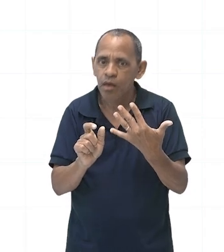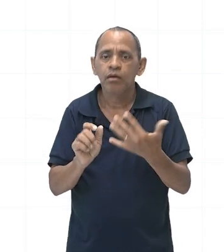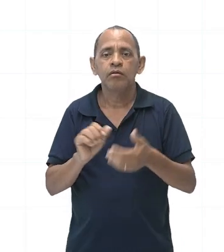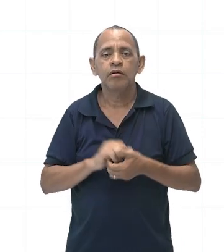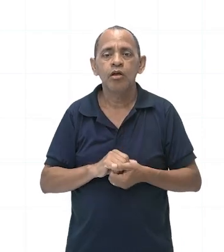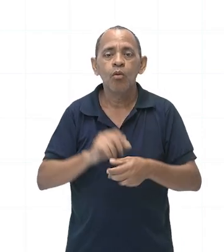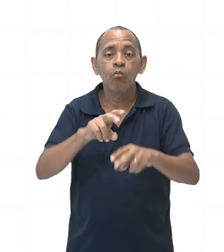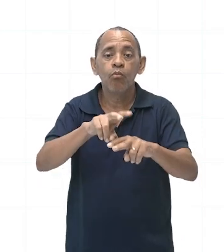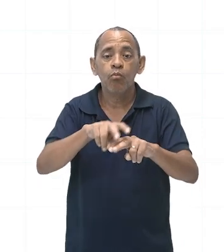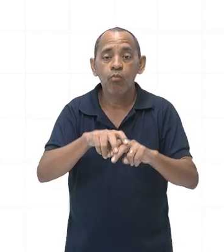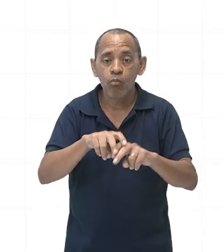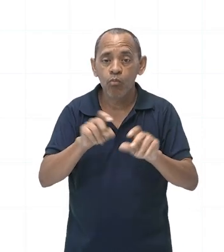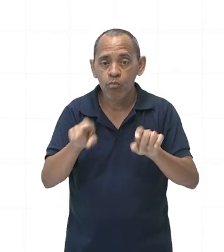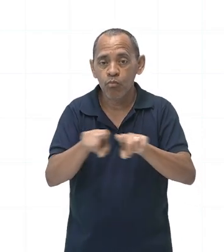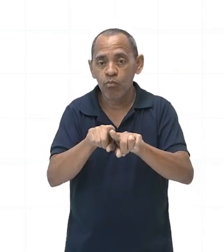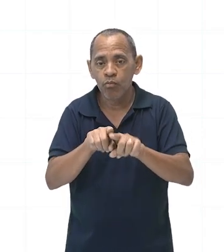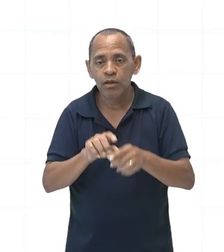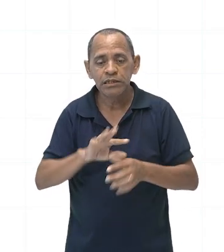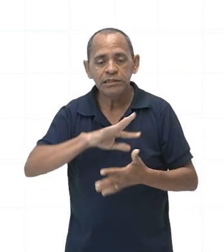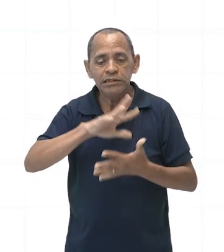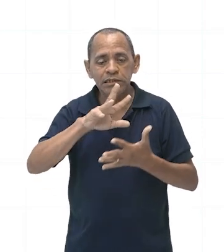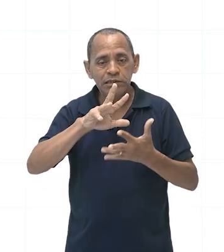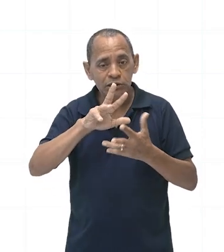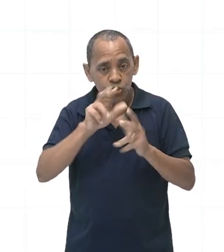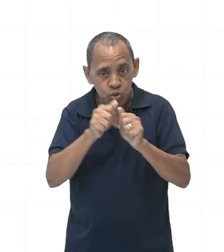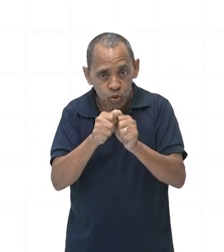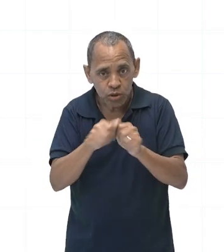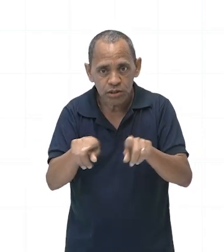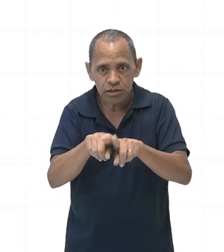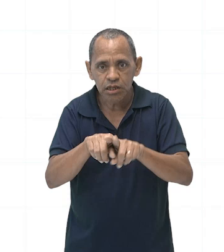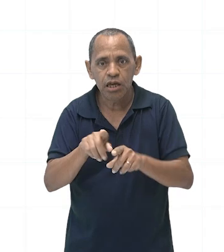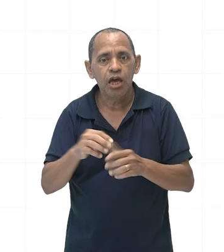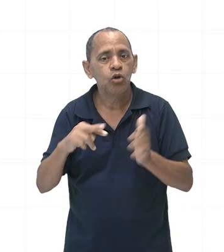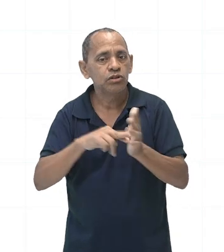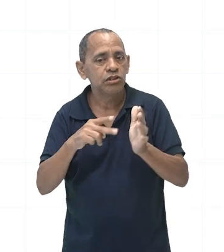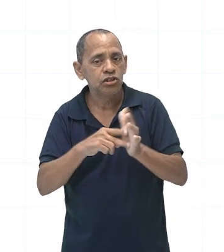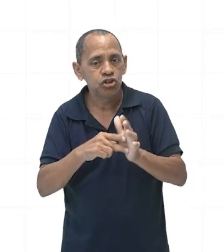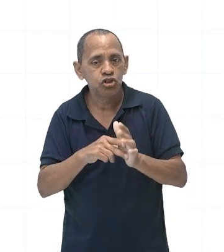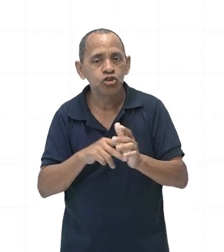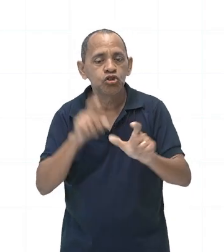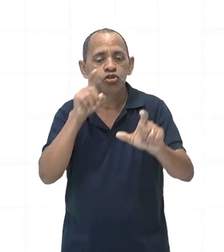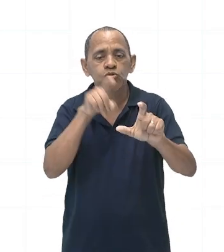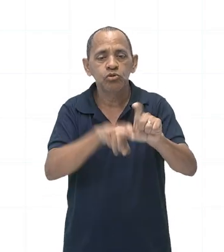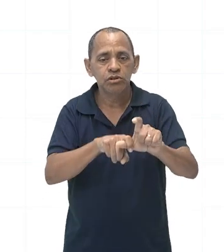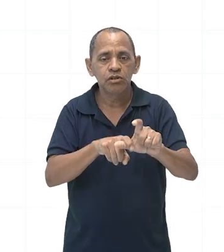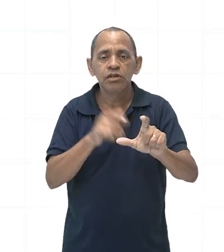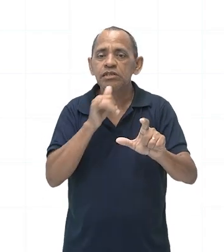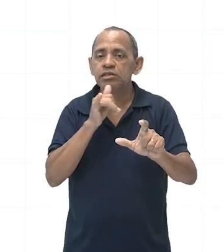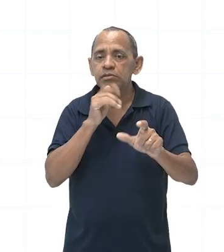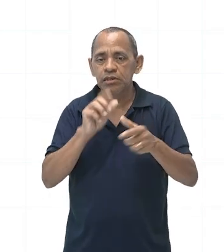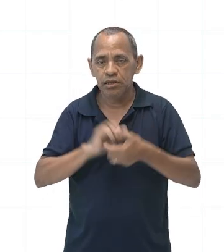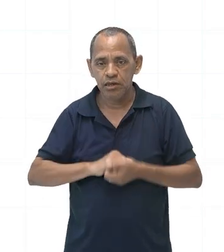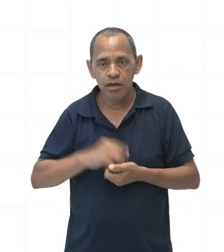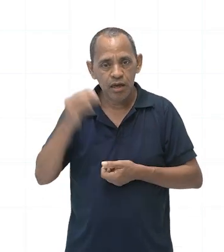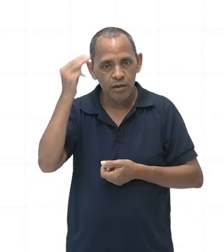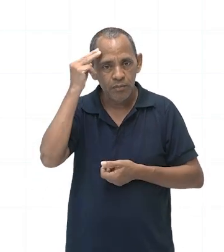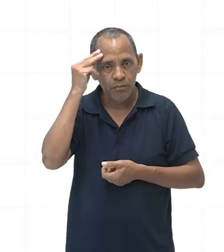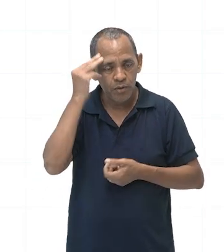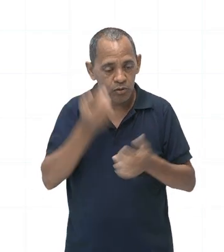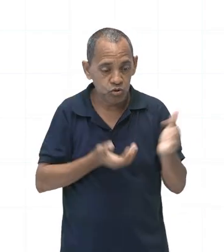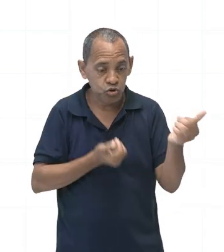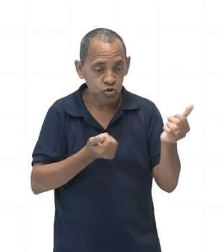porquanto, todas elas transmitem um sentido de subordinação. Então, no exemplo, a memória dos jovens